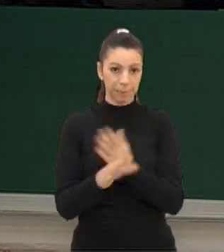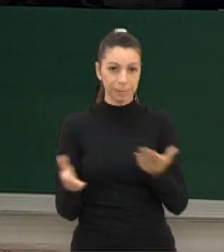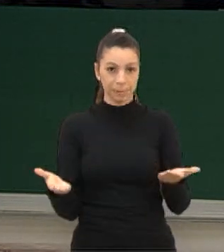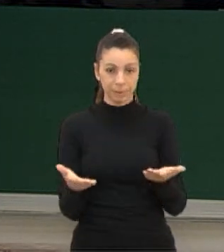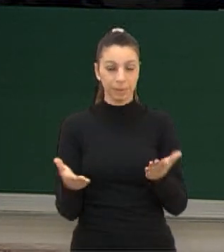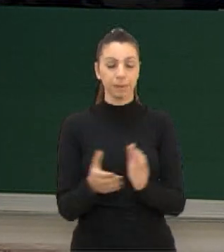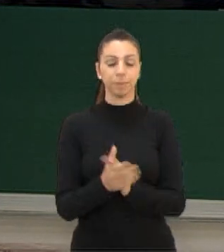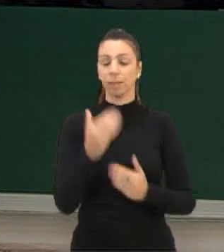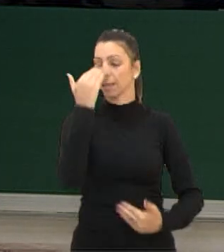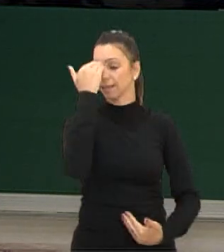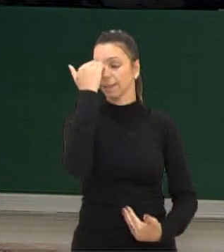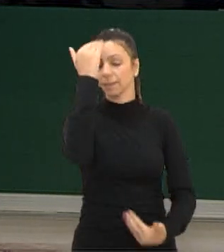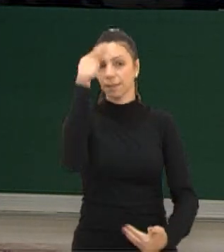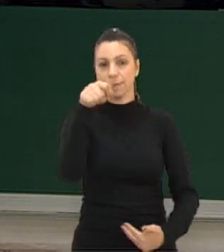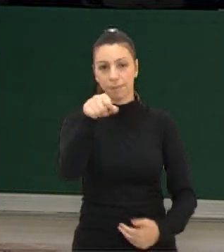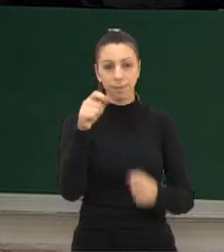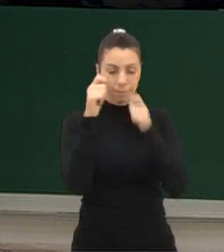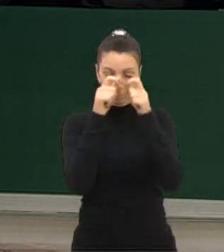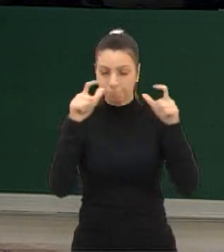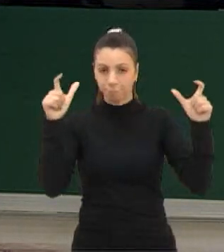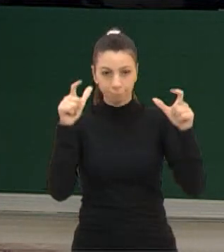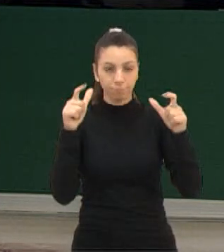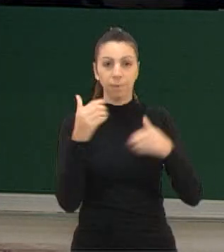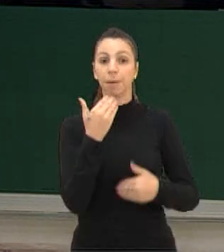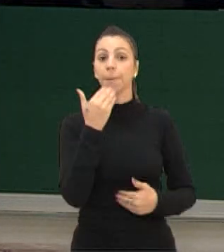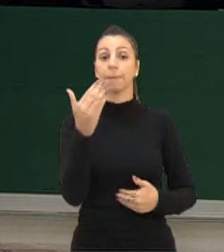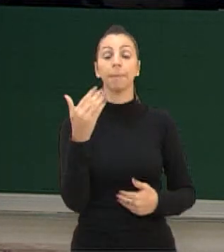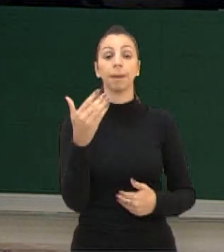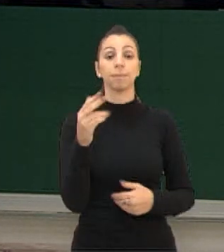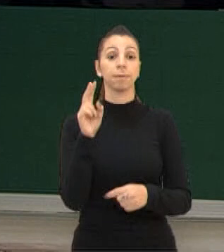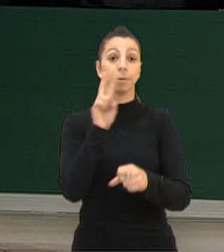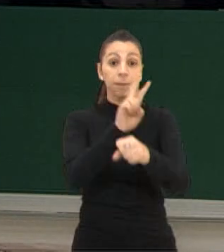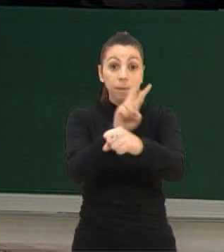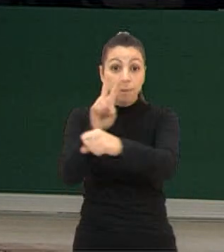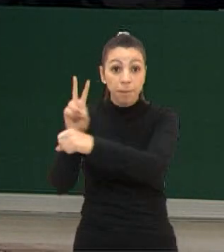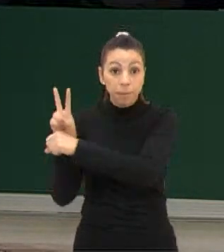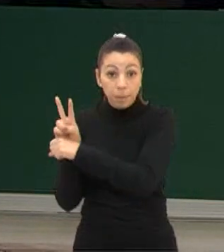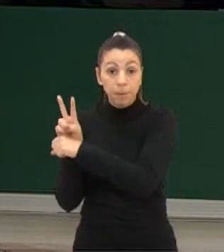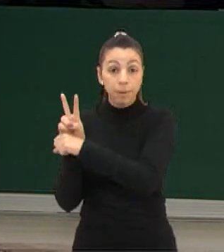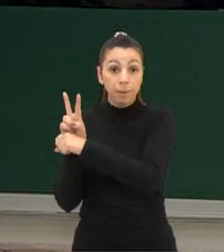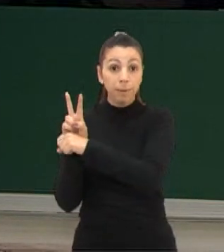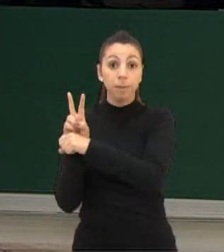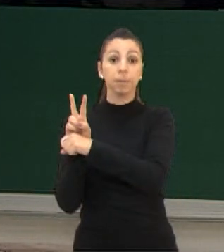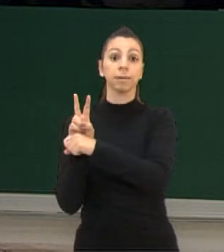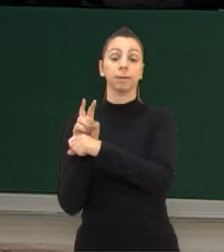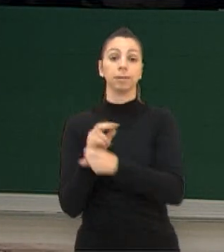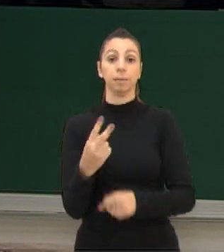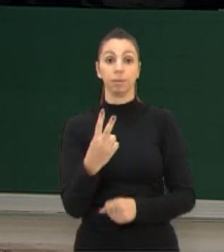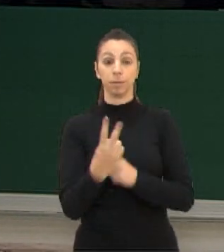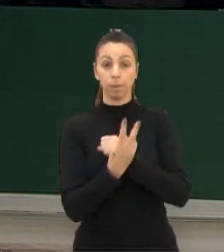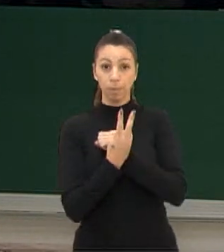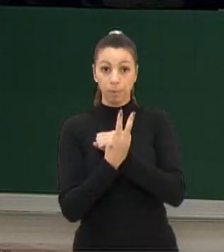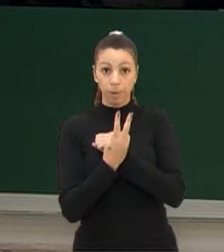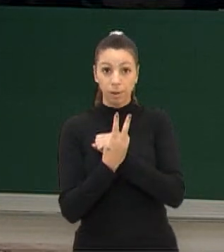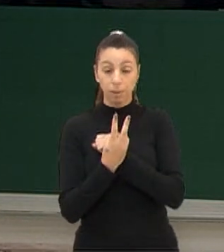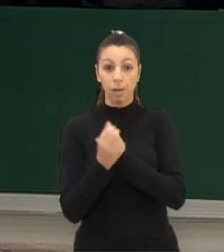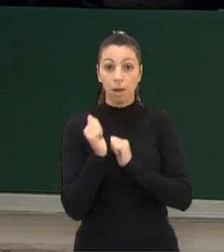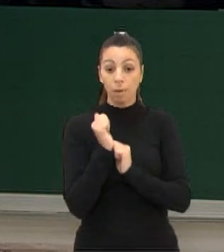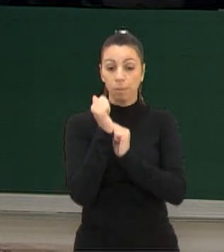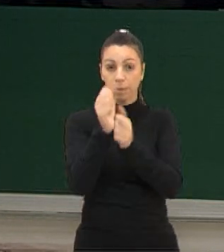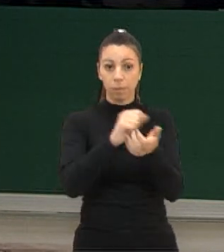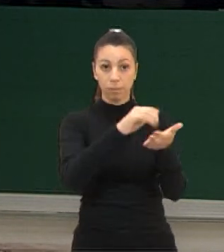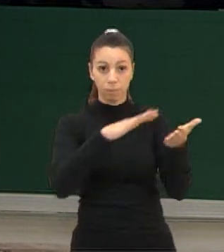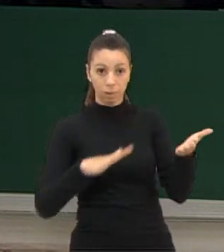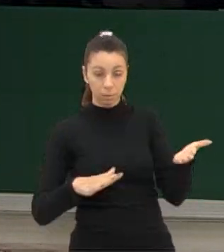Eu agradeço demais a sua atenção, peço que se cuidem nesse período aí, né? Acompanhem as atividades, acompanhem os